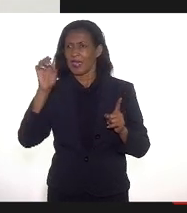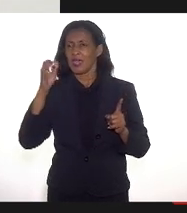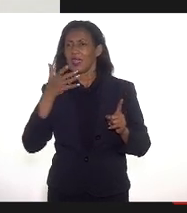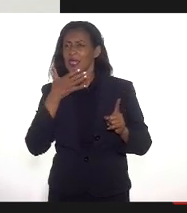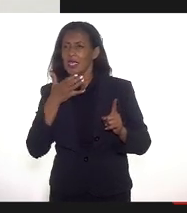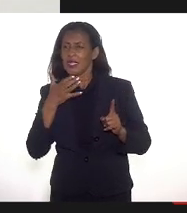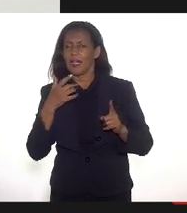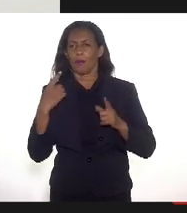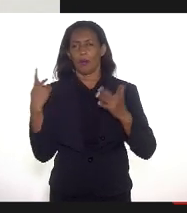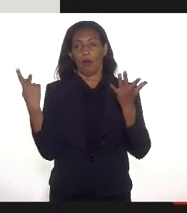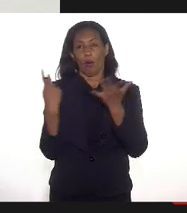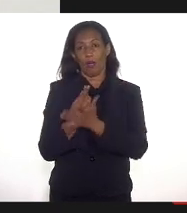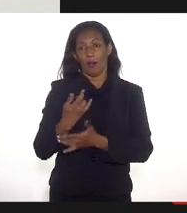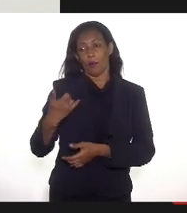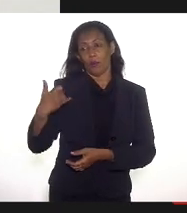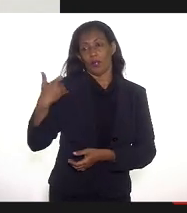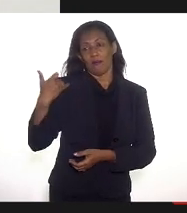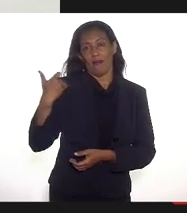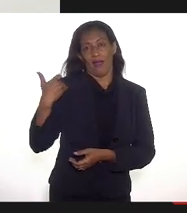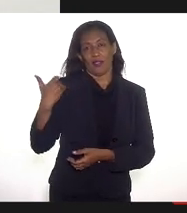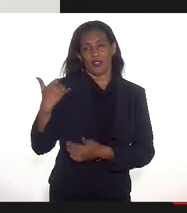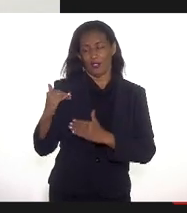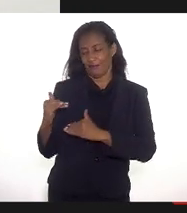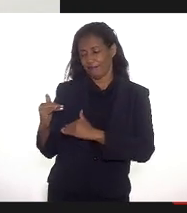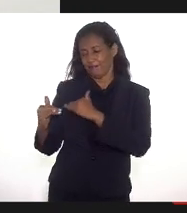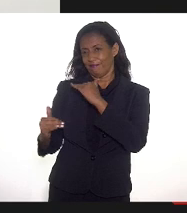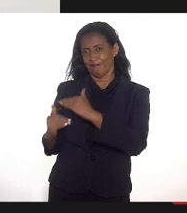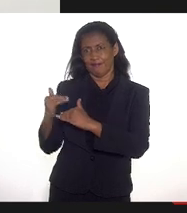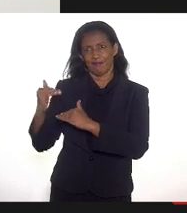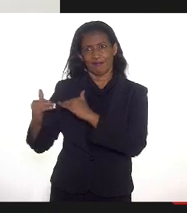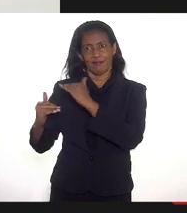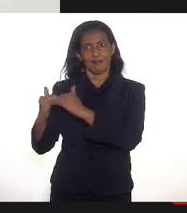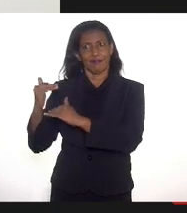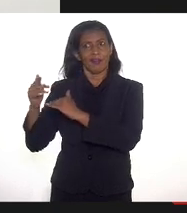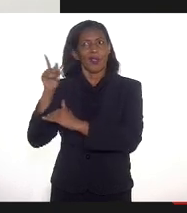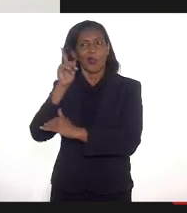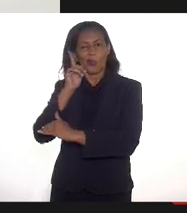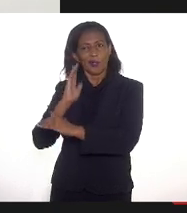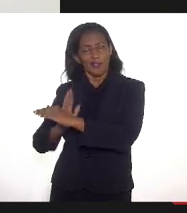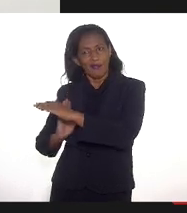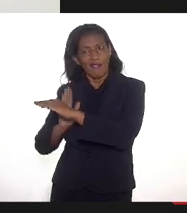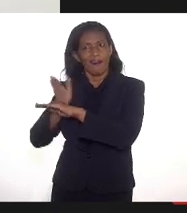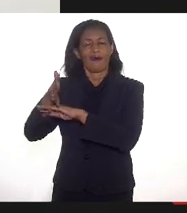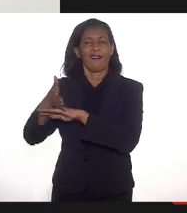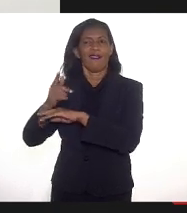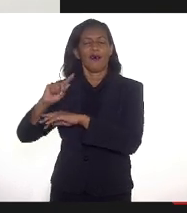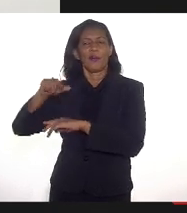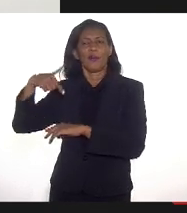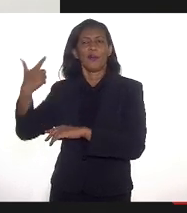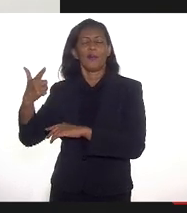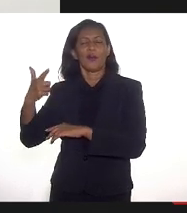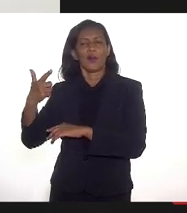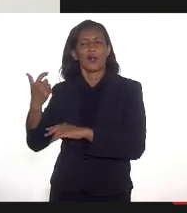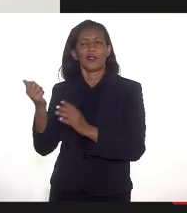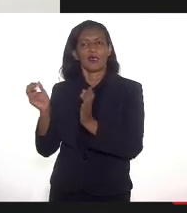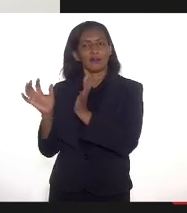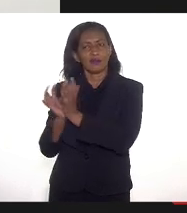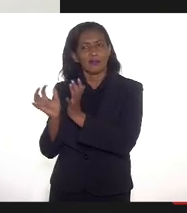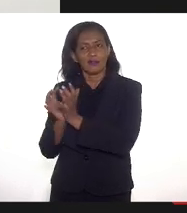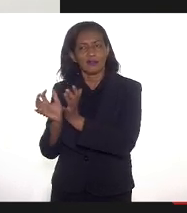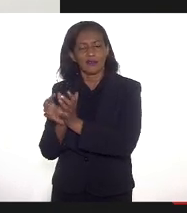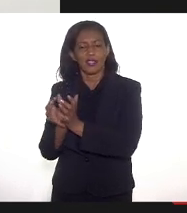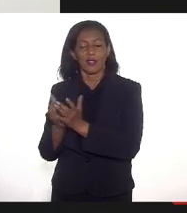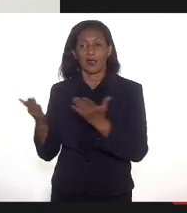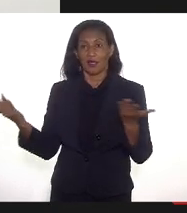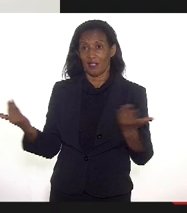por idade, esses alunos progrediram para a série seguinte e tem um processo agora avaliativo para ver